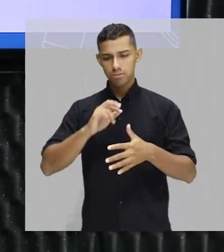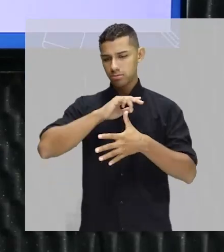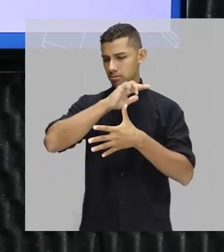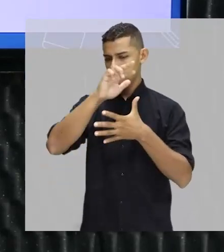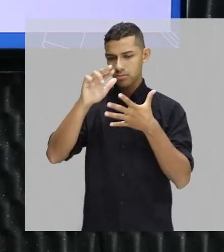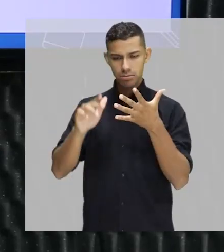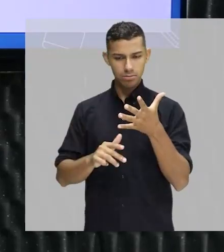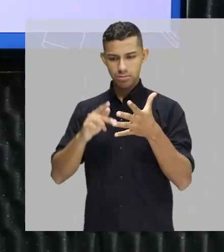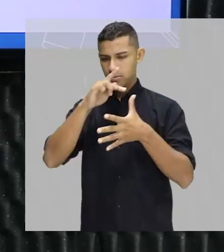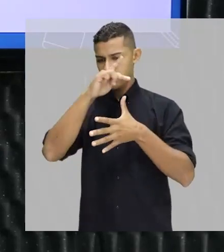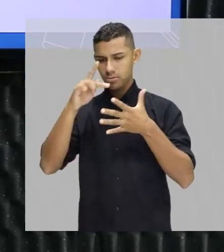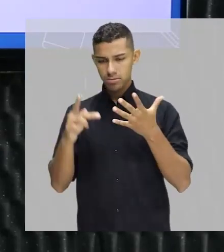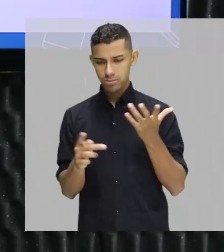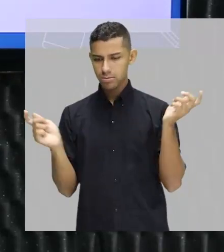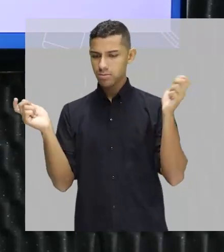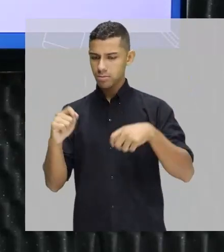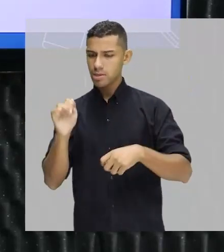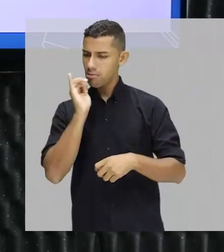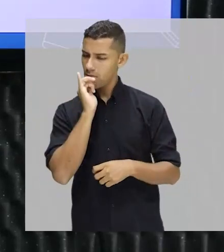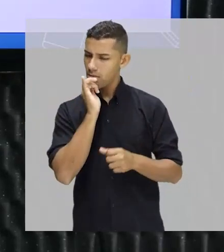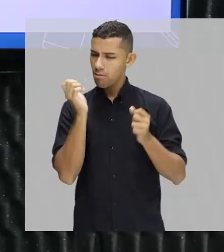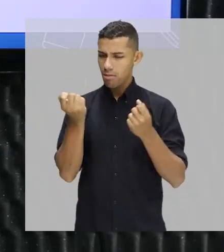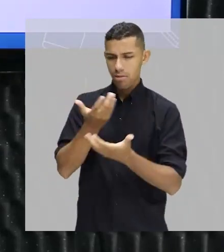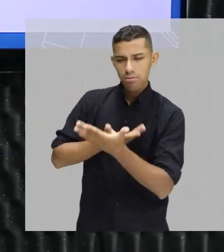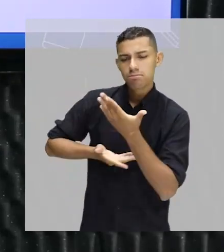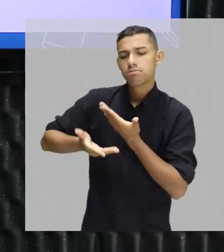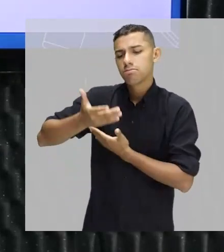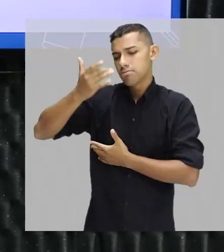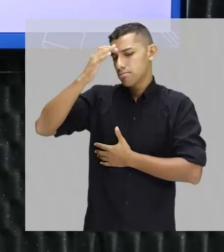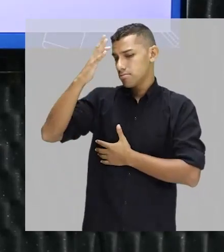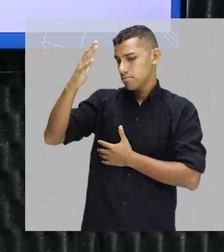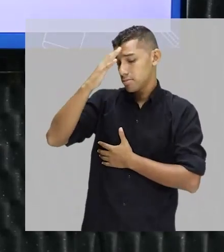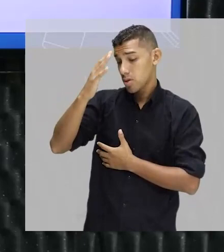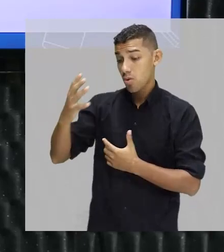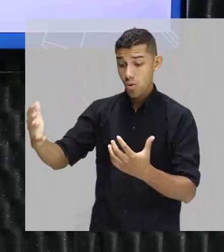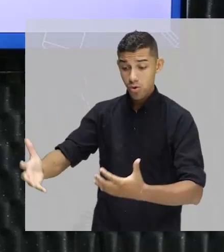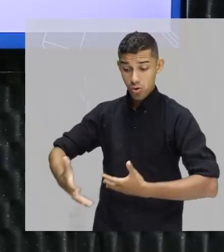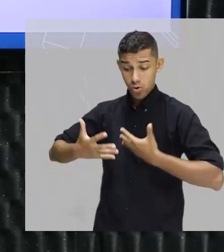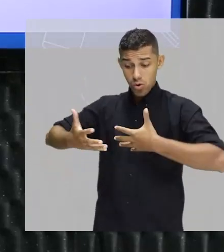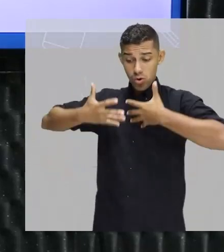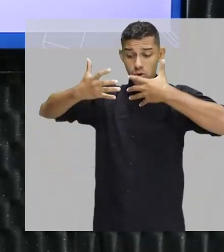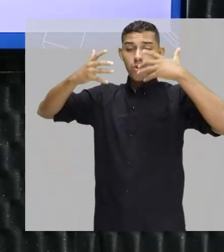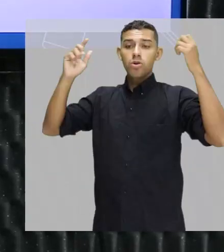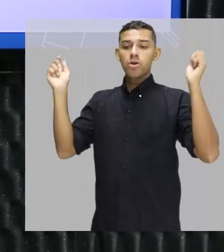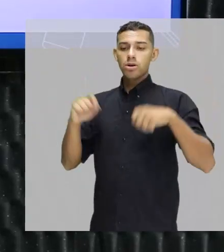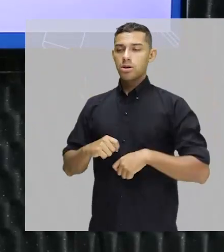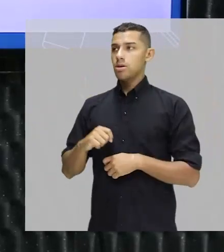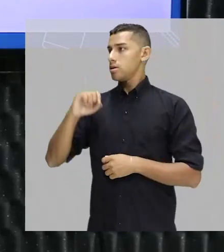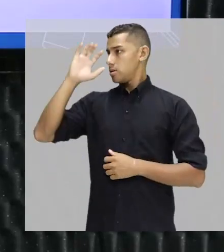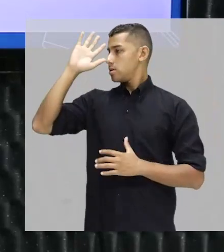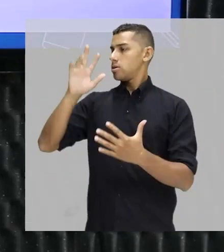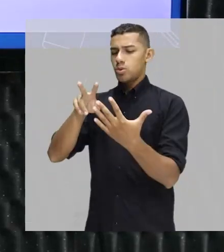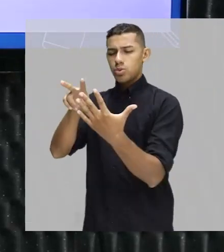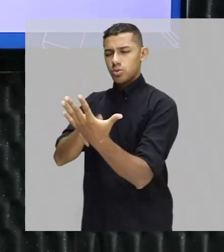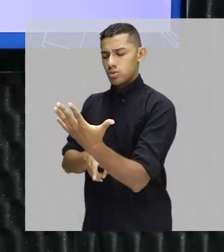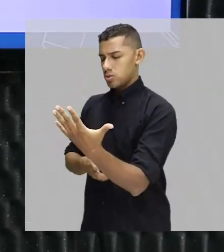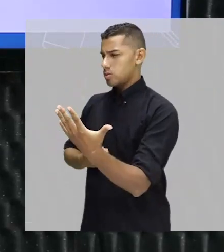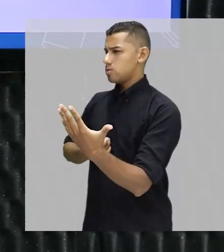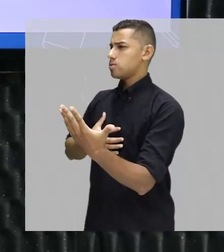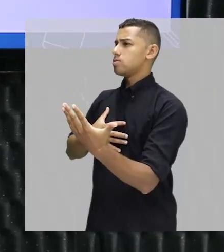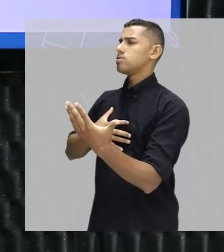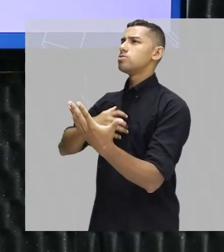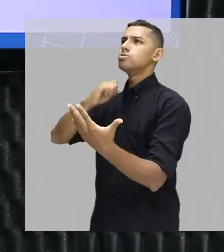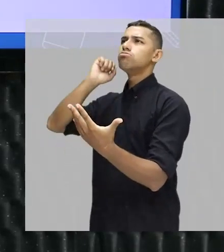divertir, motivar, seduzir, fazer sonhar ou entusiasmar, né? levar o interlocutor a querer